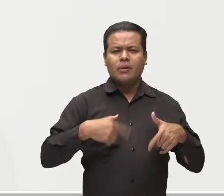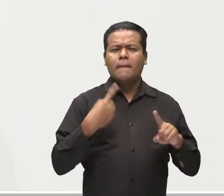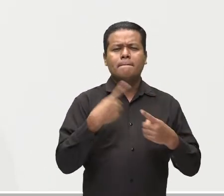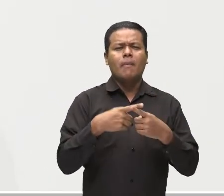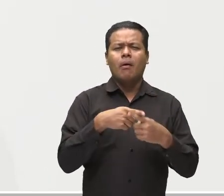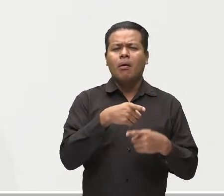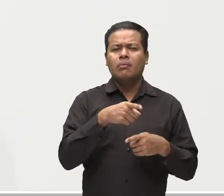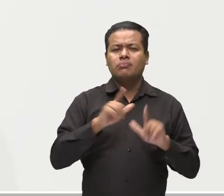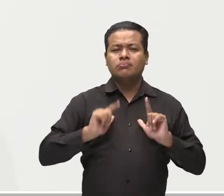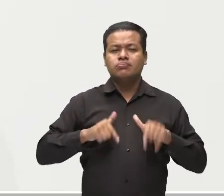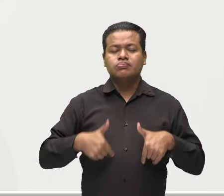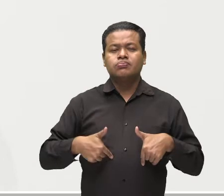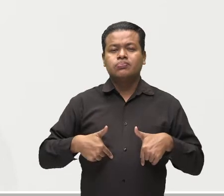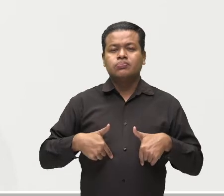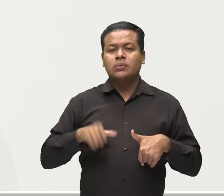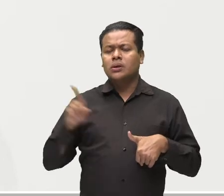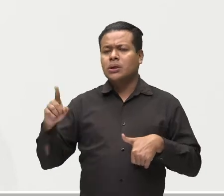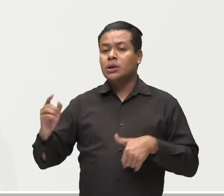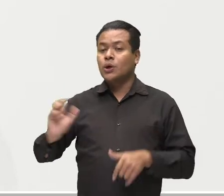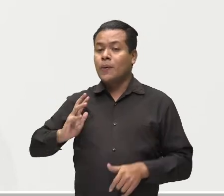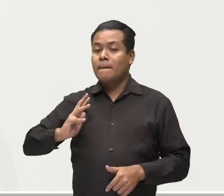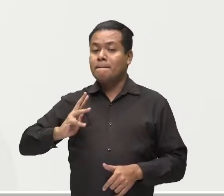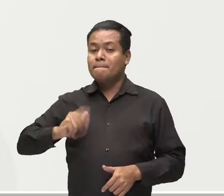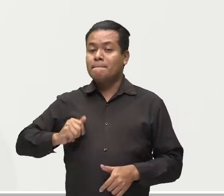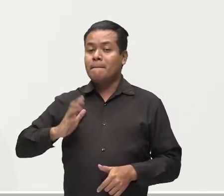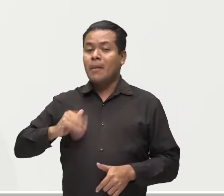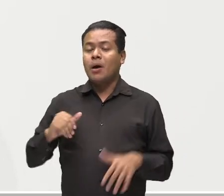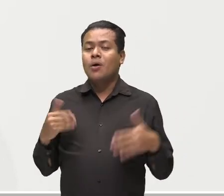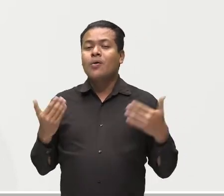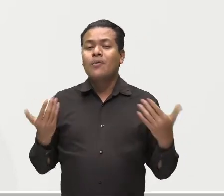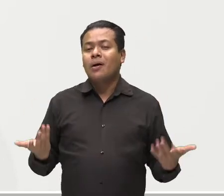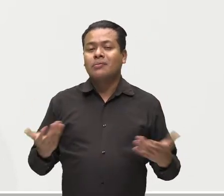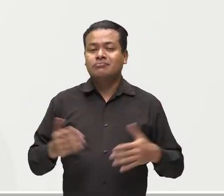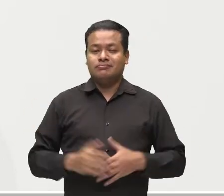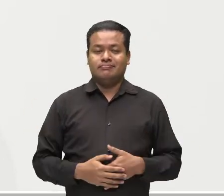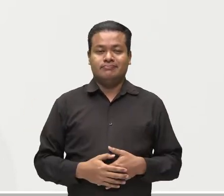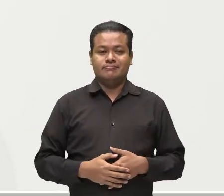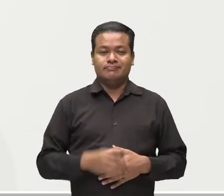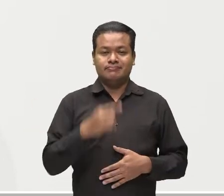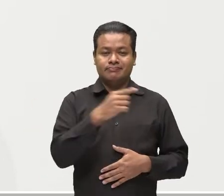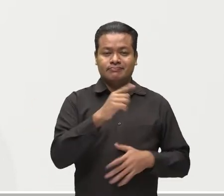território e quais são as reivindicações dos palestinos, né? No caso